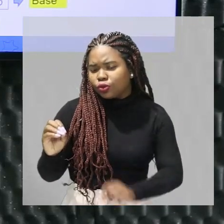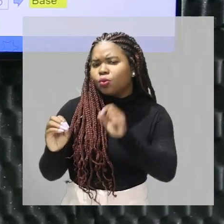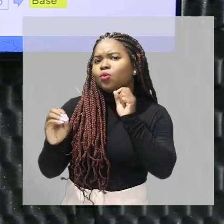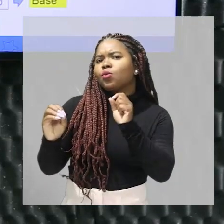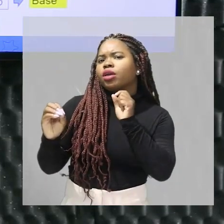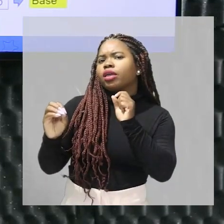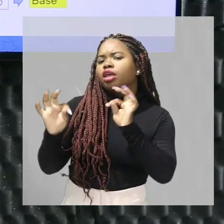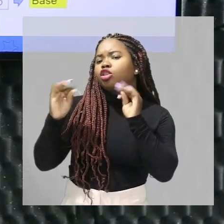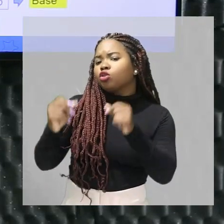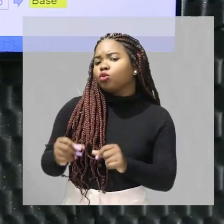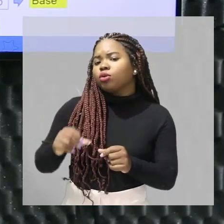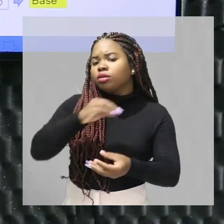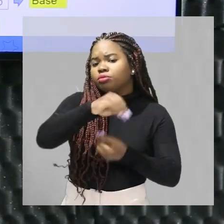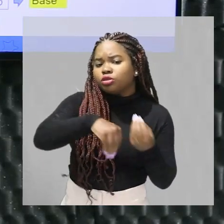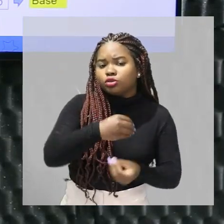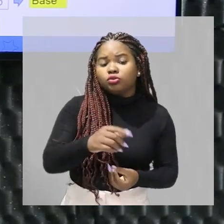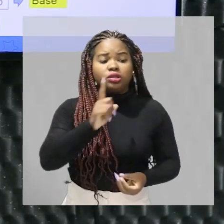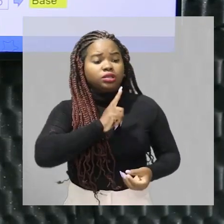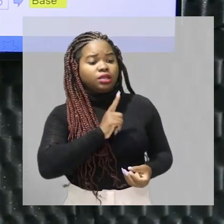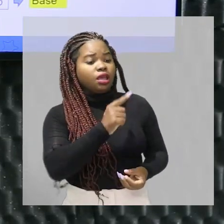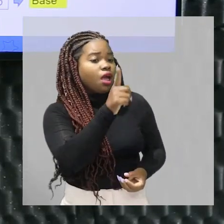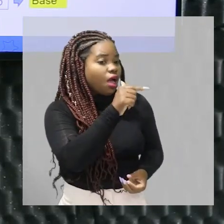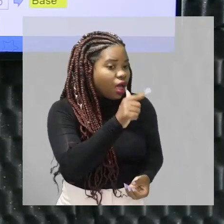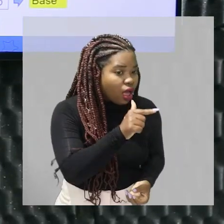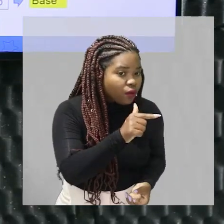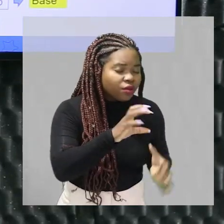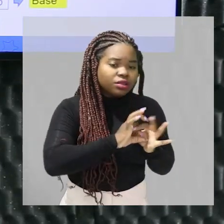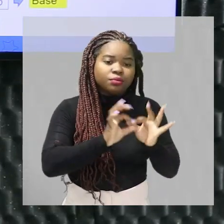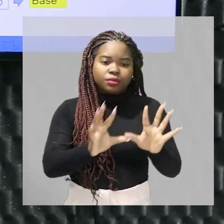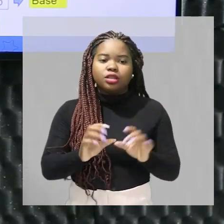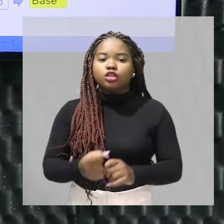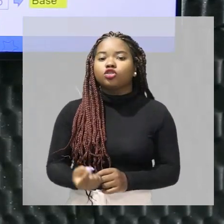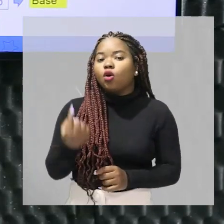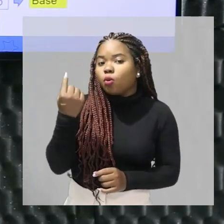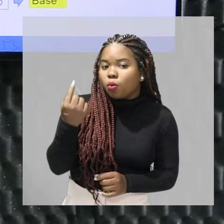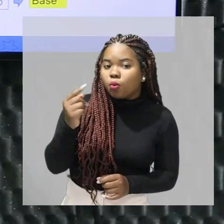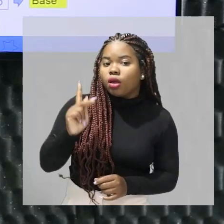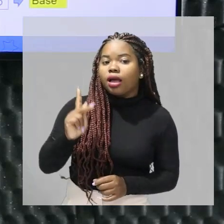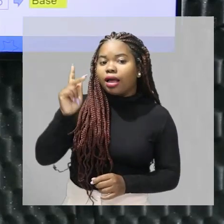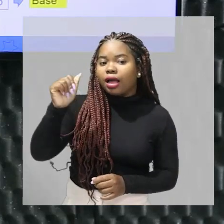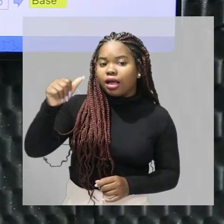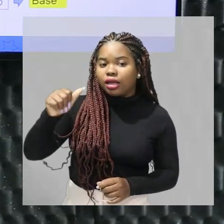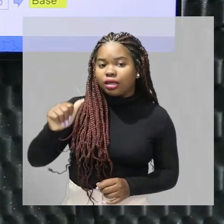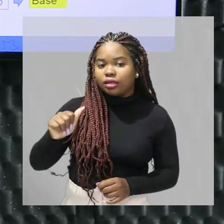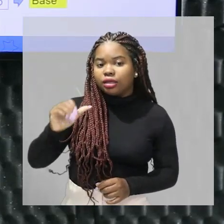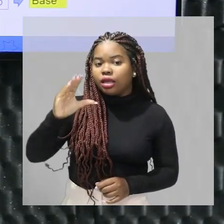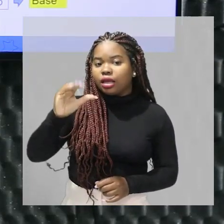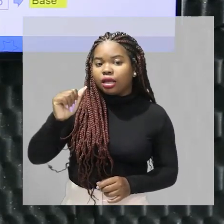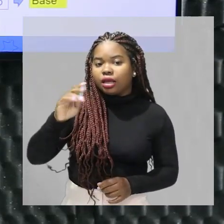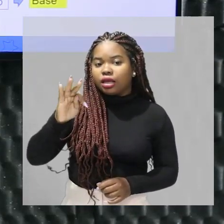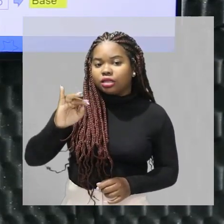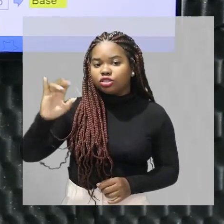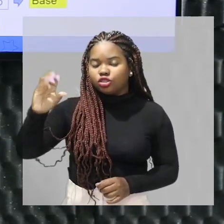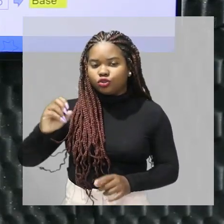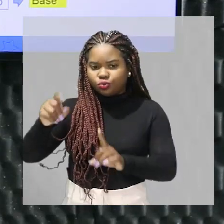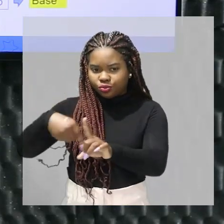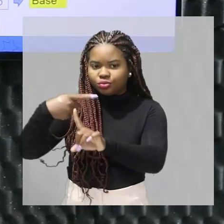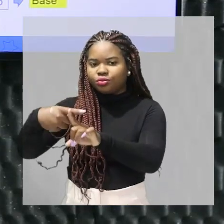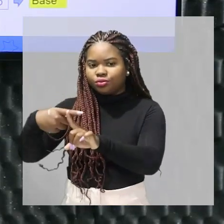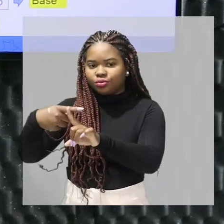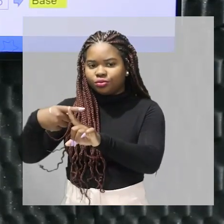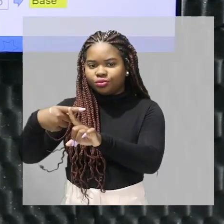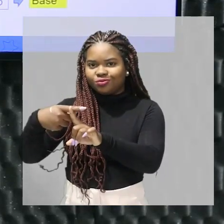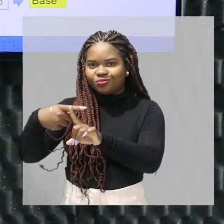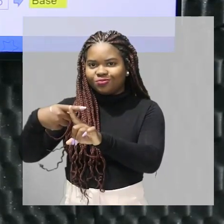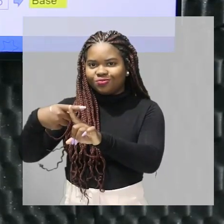que, quando dissolvida em água, vai liberar como único cátion, né, partícula positiva, o